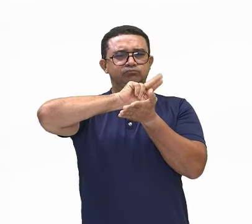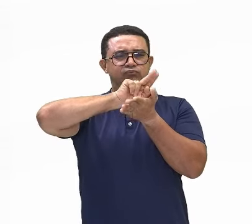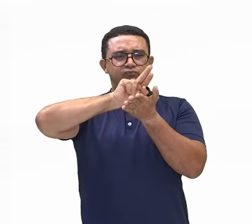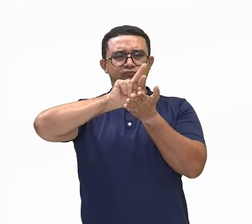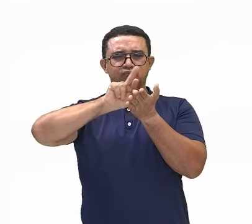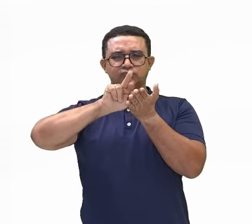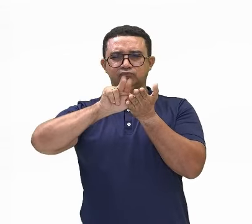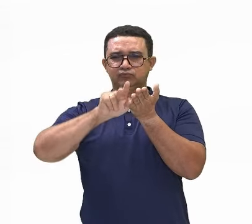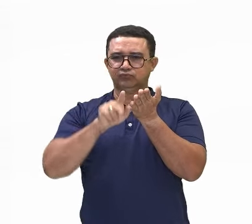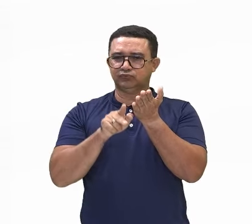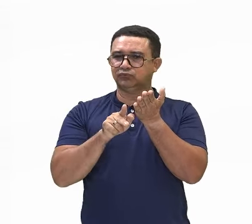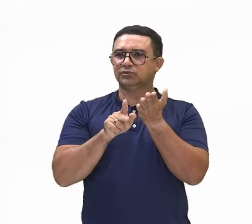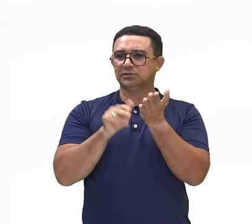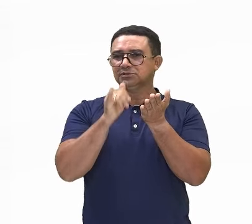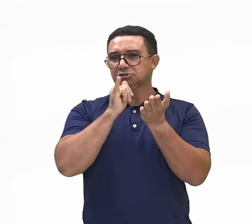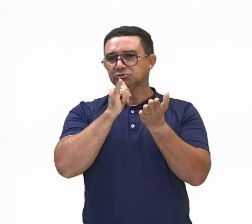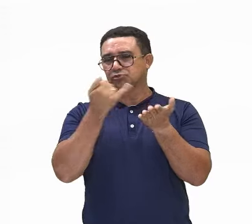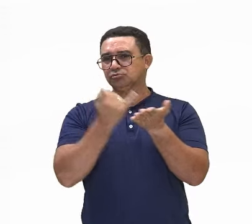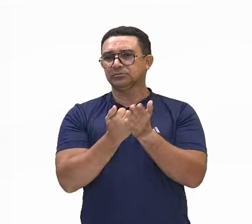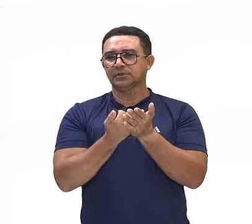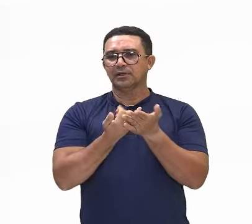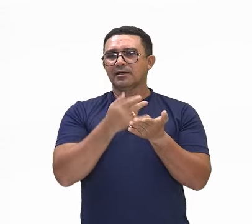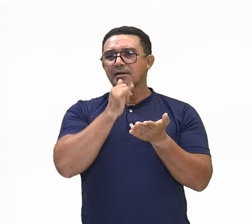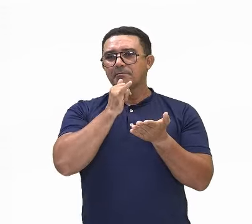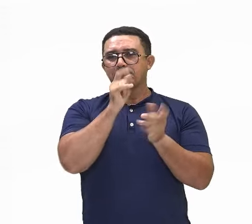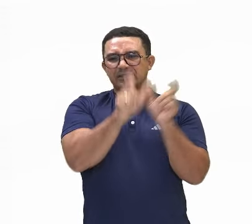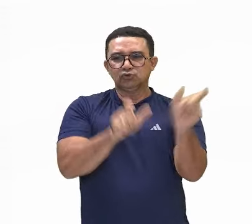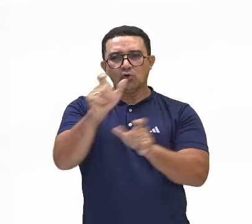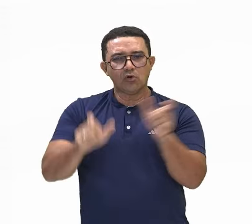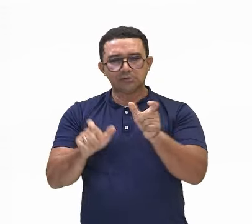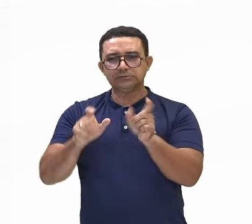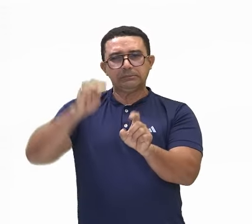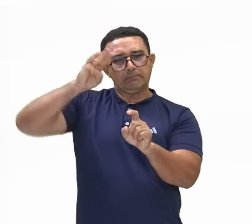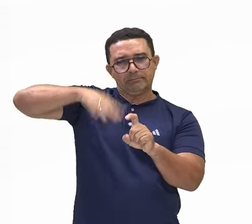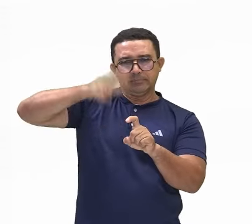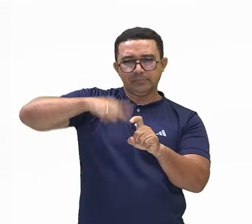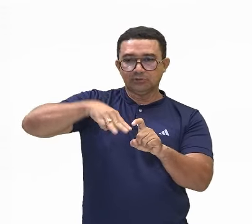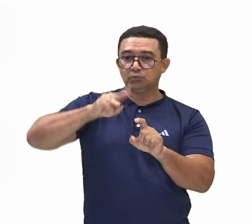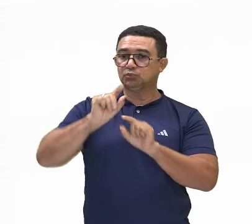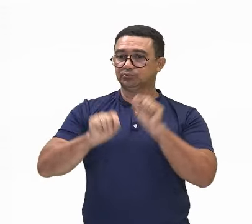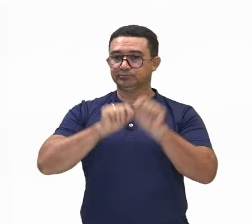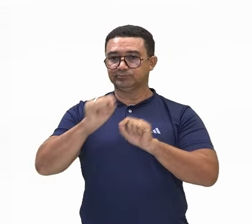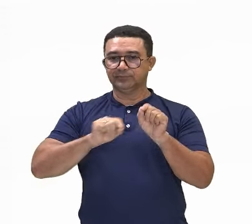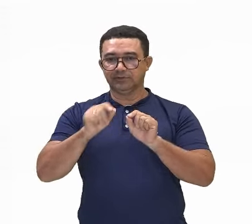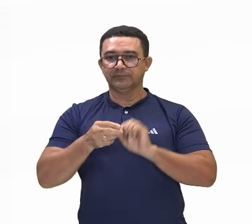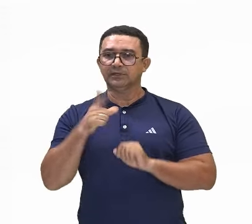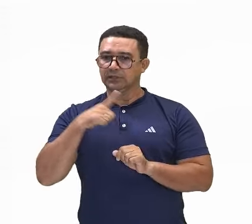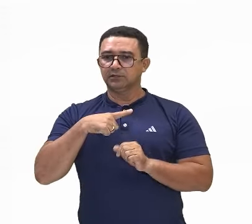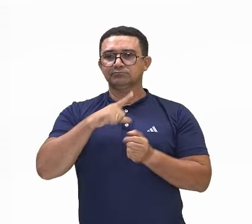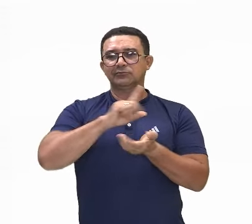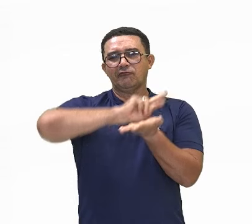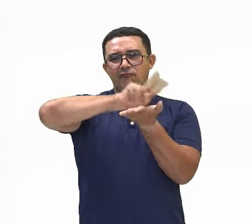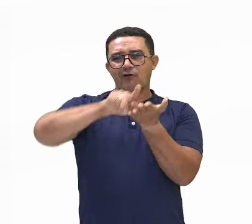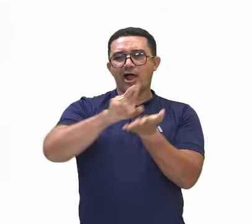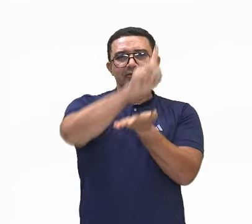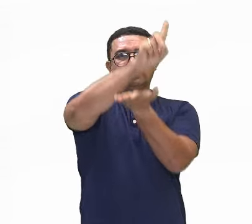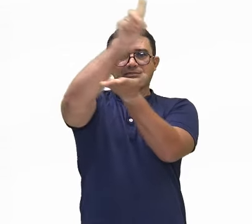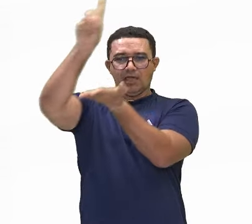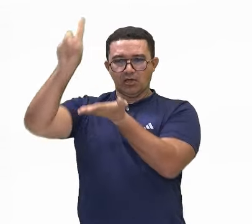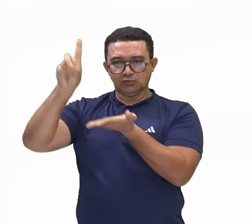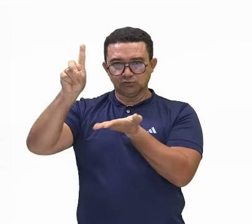de entidades lendárias e mitológicas, nas quais se encontram os deuses. A